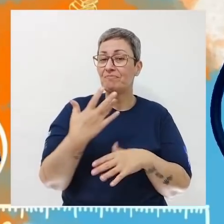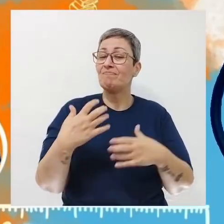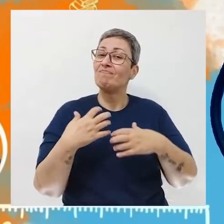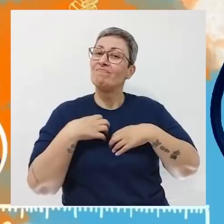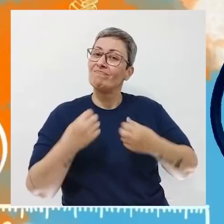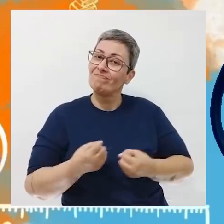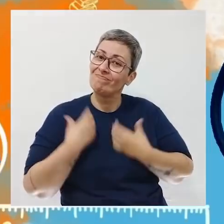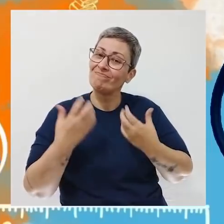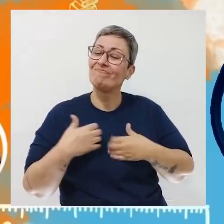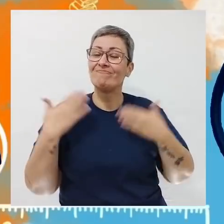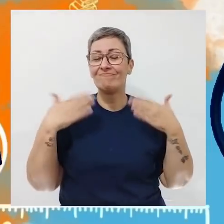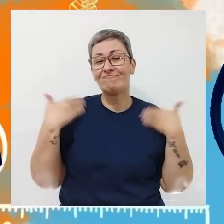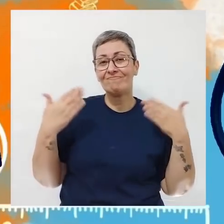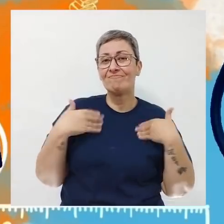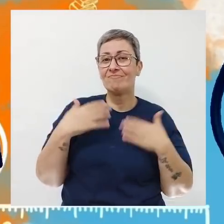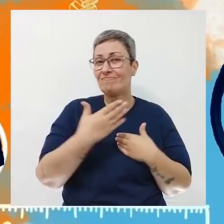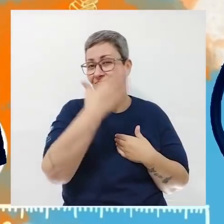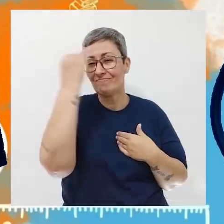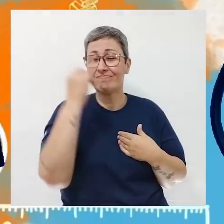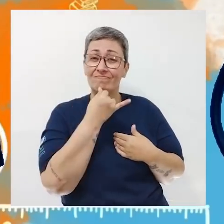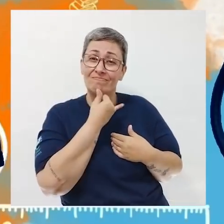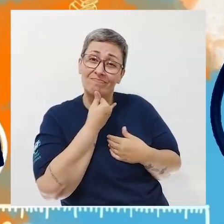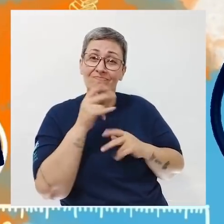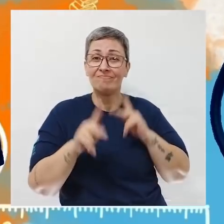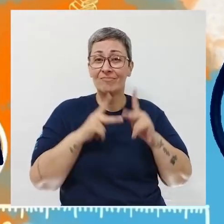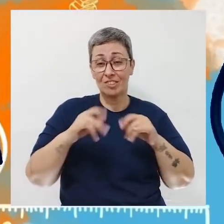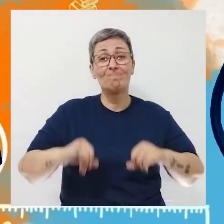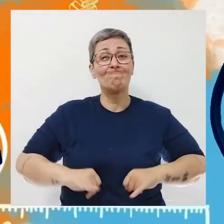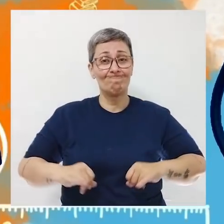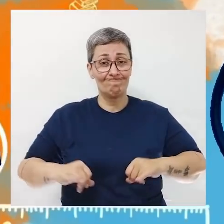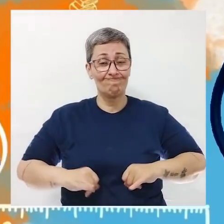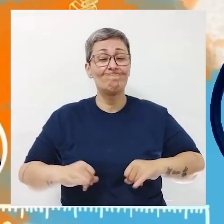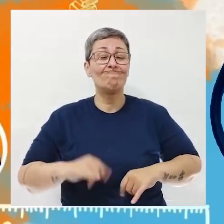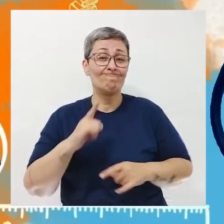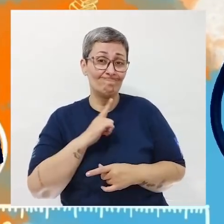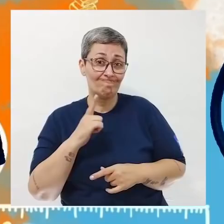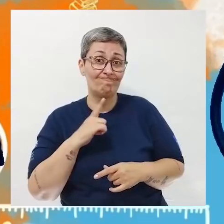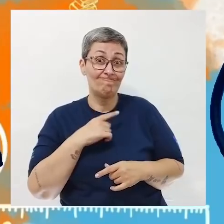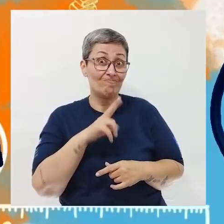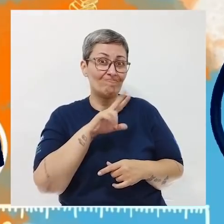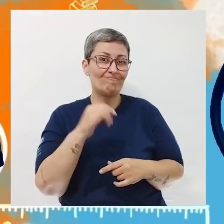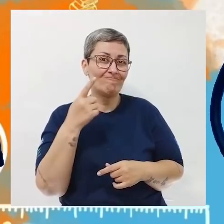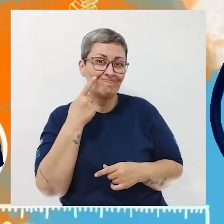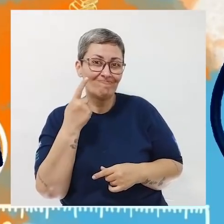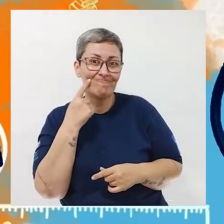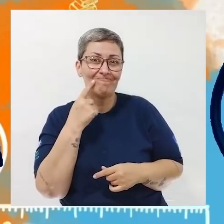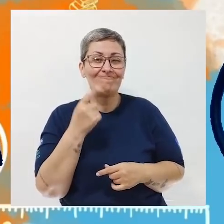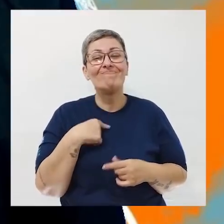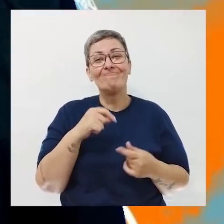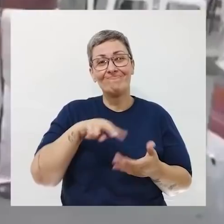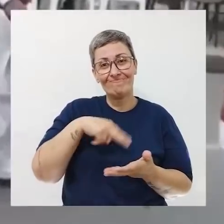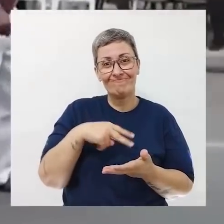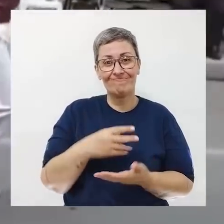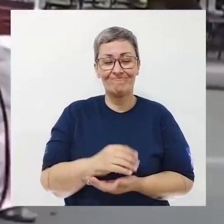de manifestar a alegria e esquecer a tristeza de um povo muito sofrido. Vamos apreciar um pouco dessa